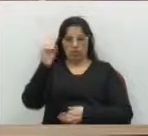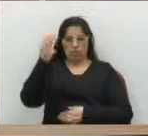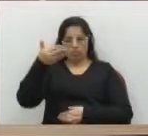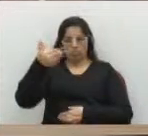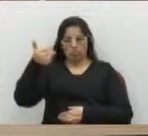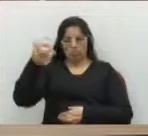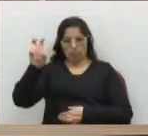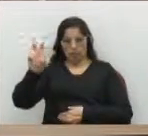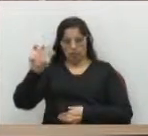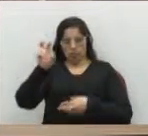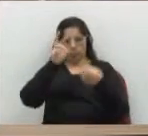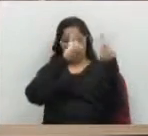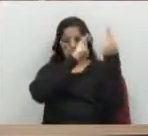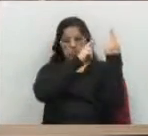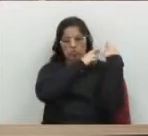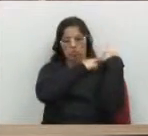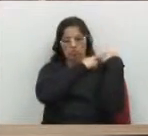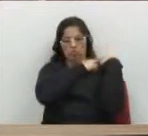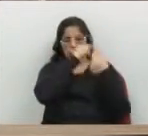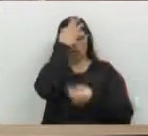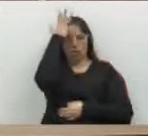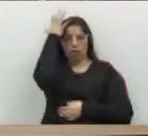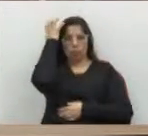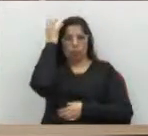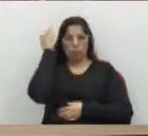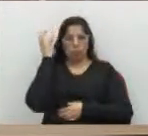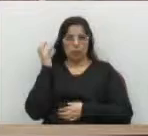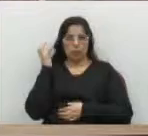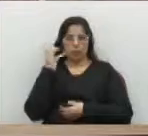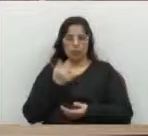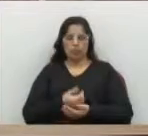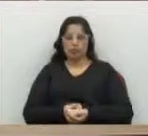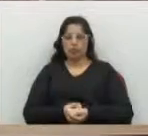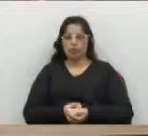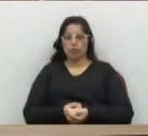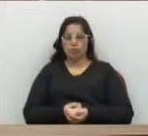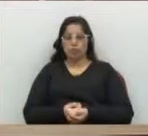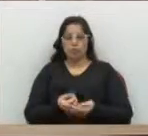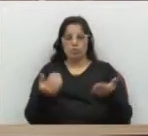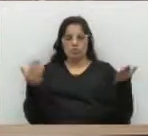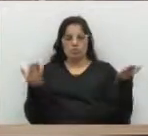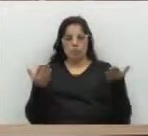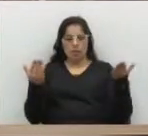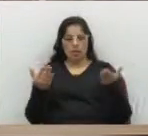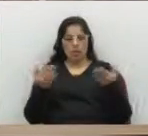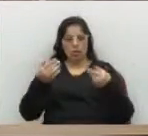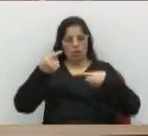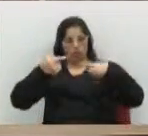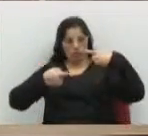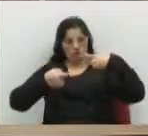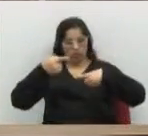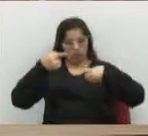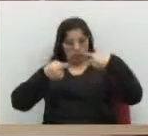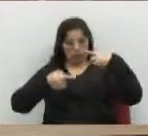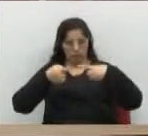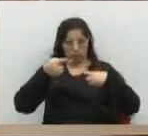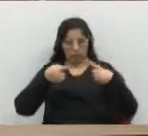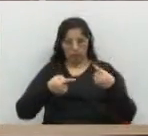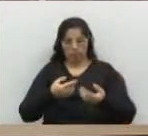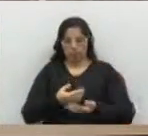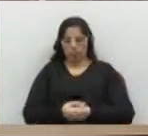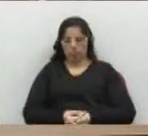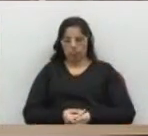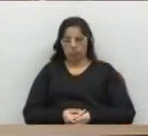490/2015, autora vereadora Lu Bogo. Requerimento número 490 da vereadora Lu Bogo está em